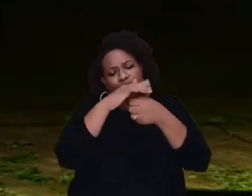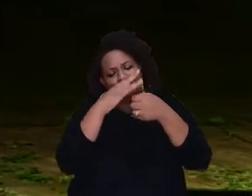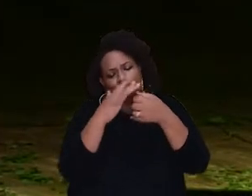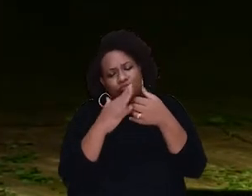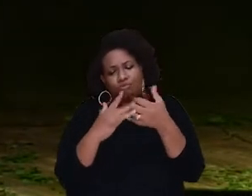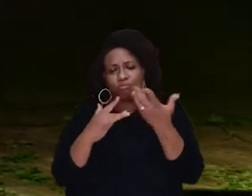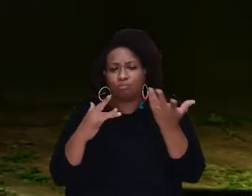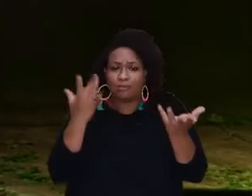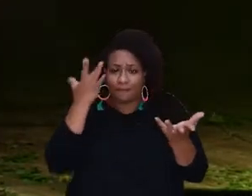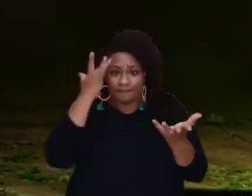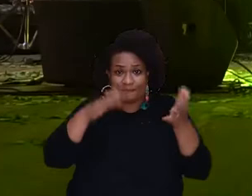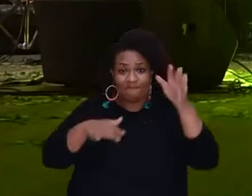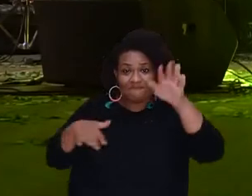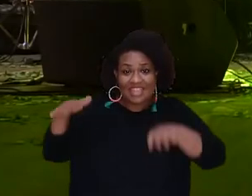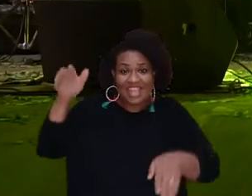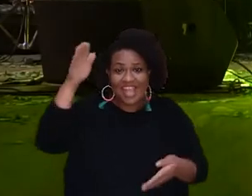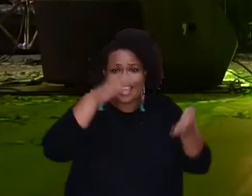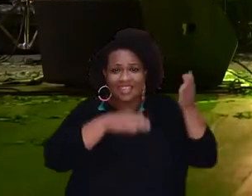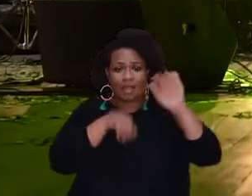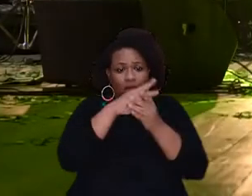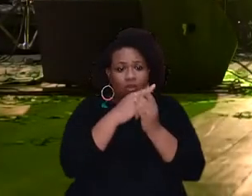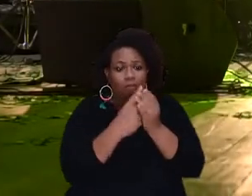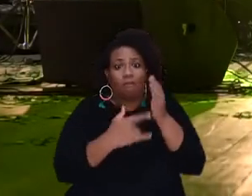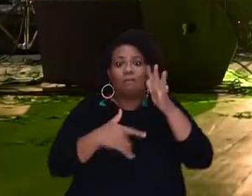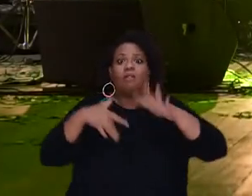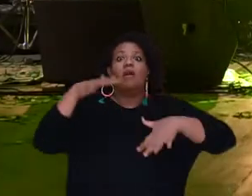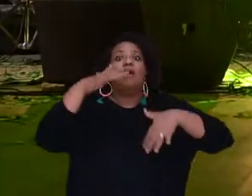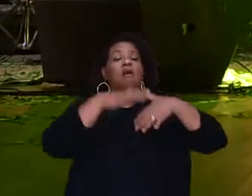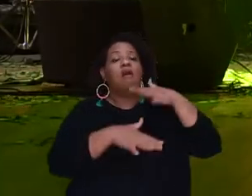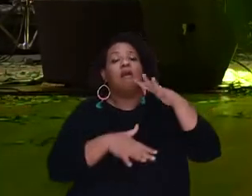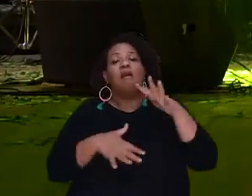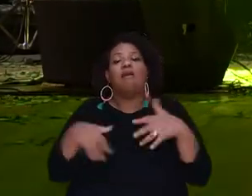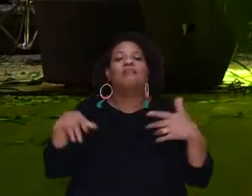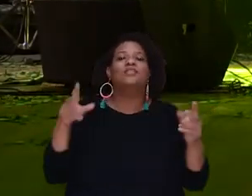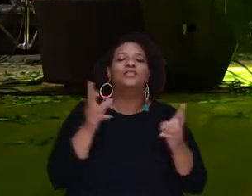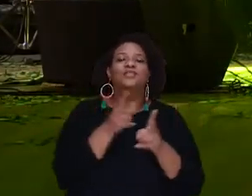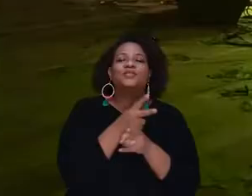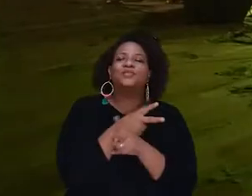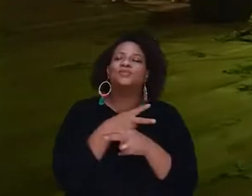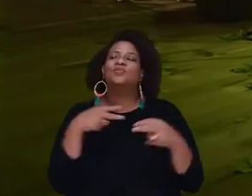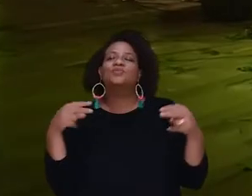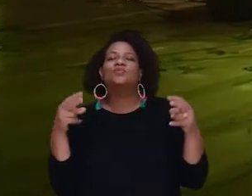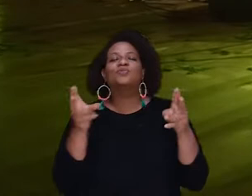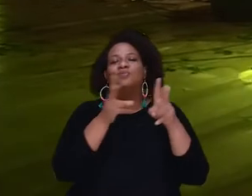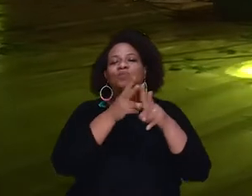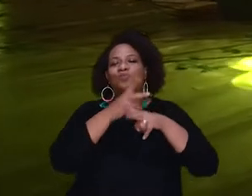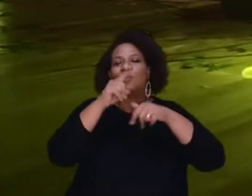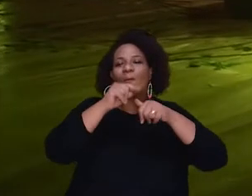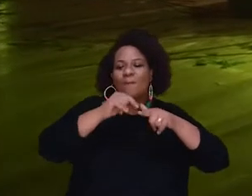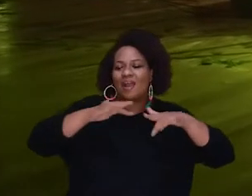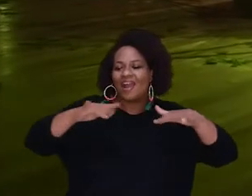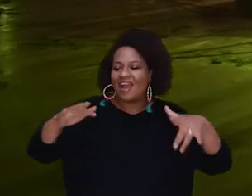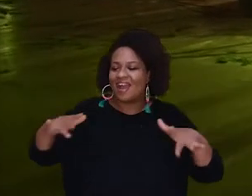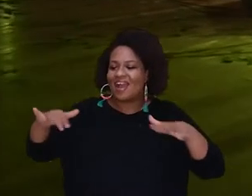enche meu copo de espuma, triste de quem não sabe de nada e mergulha e se afunda. Brisa que vem do